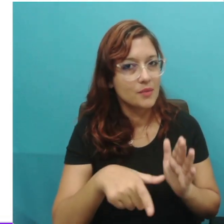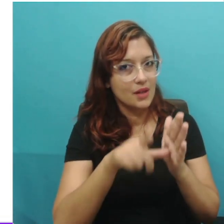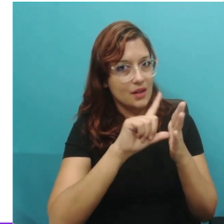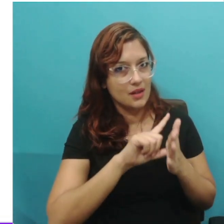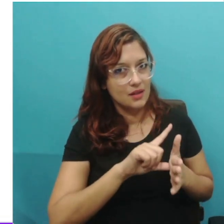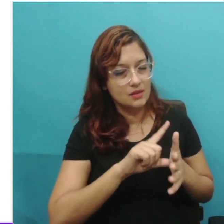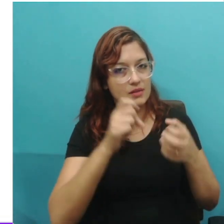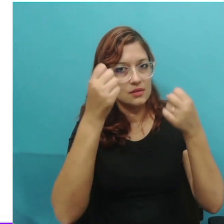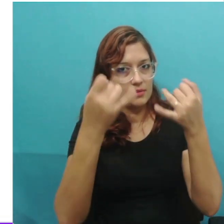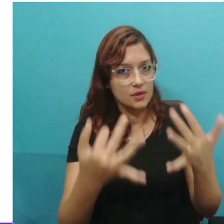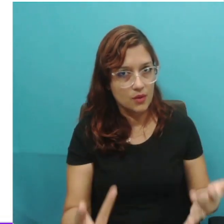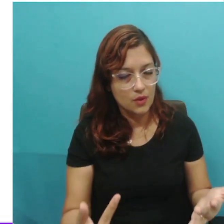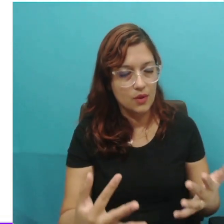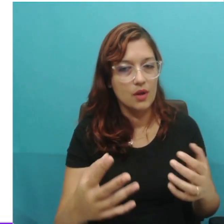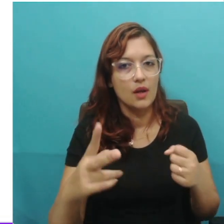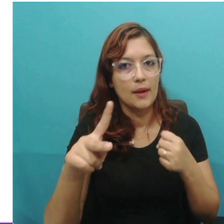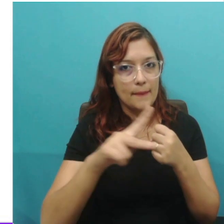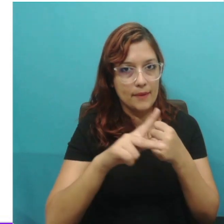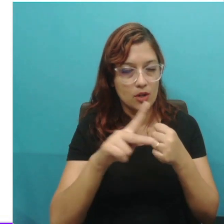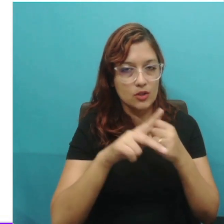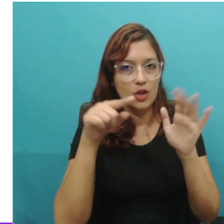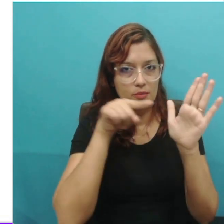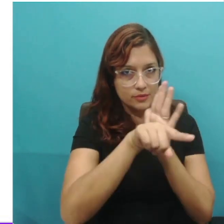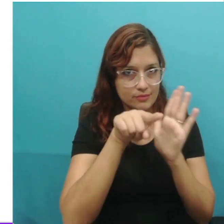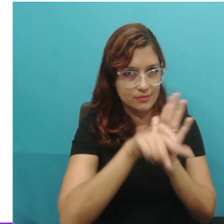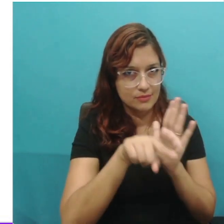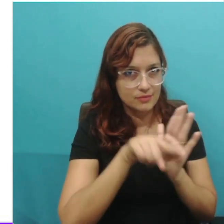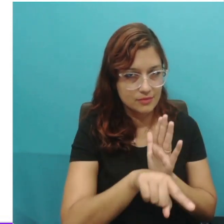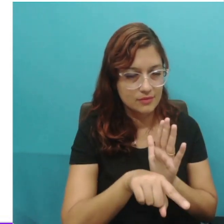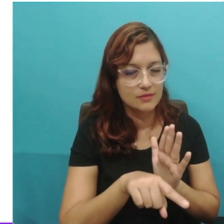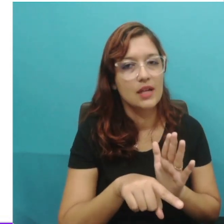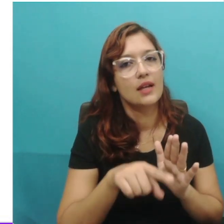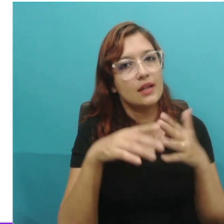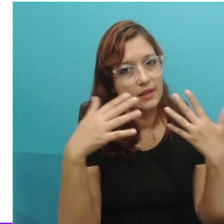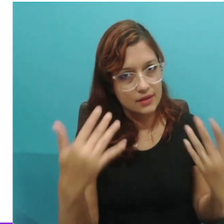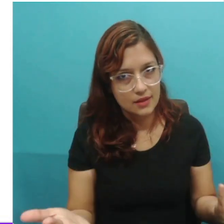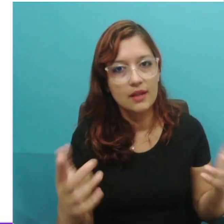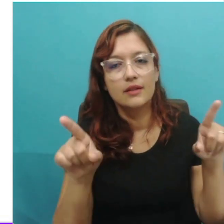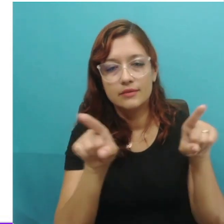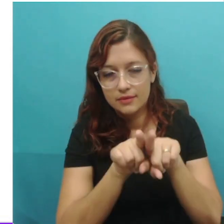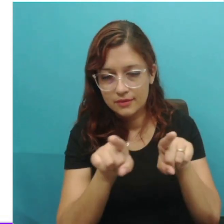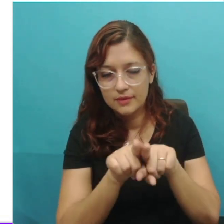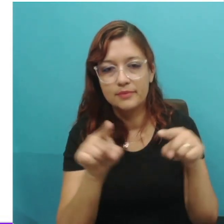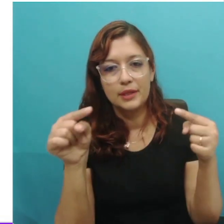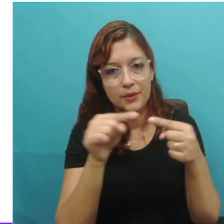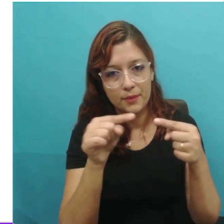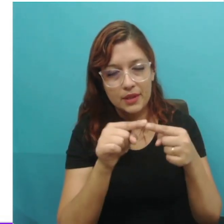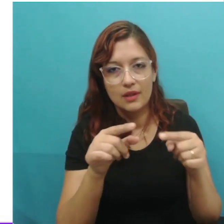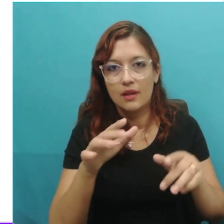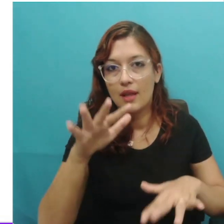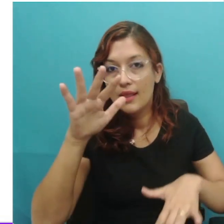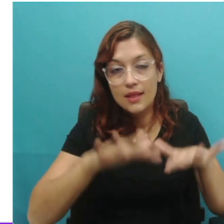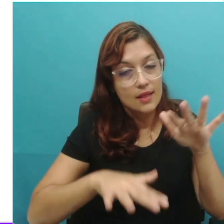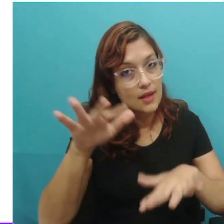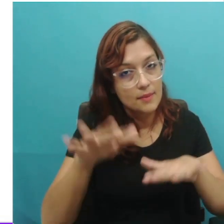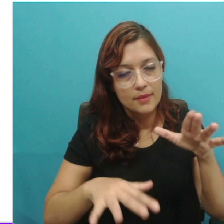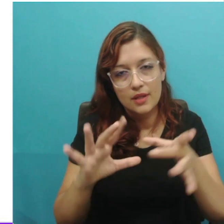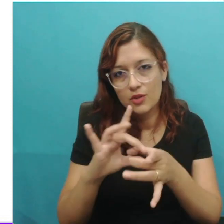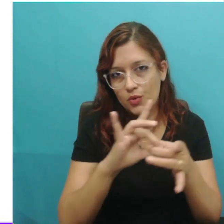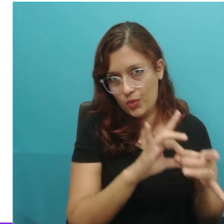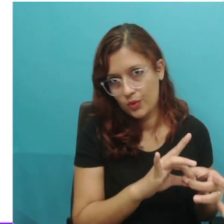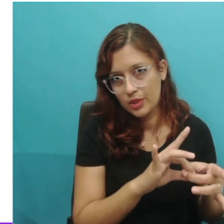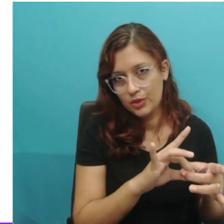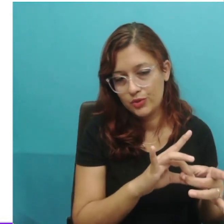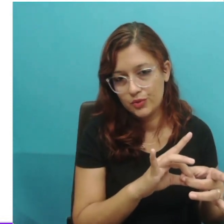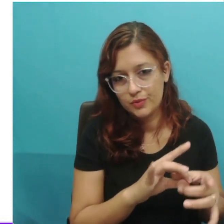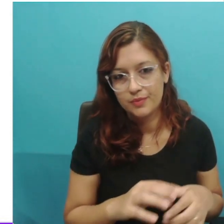não é só um pronome relativo, como a gente viu antes, né? Nos pronomes interrogativos, ela também funciona como